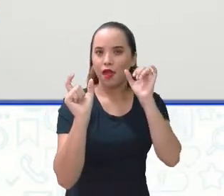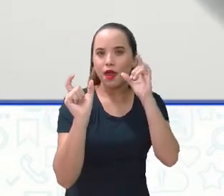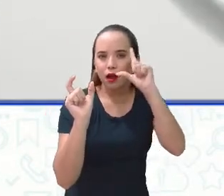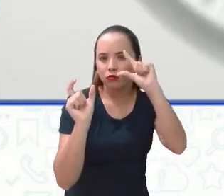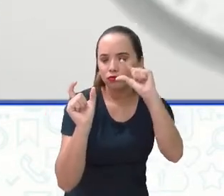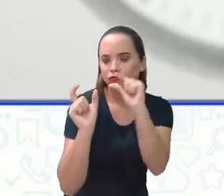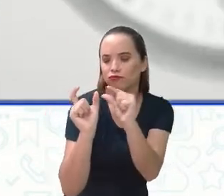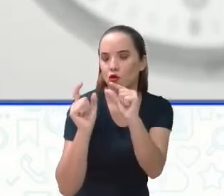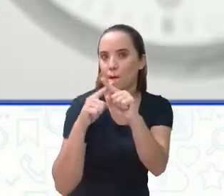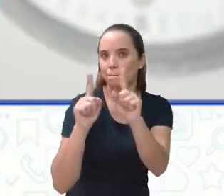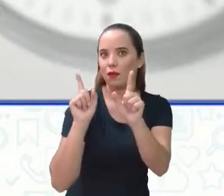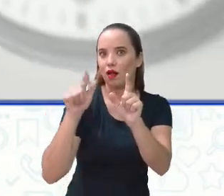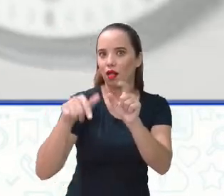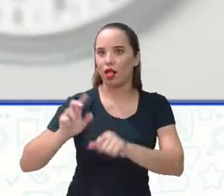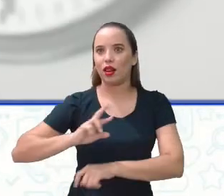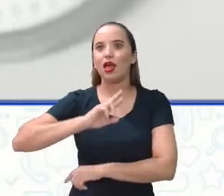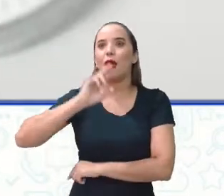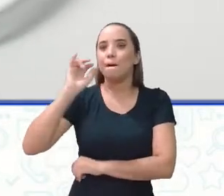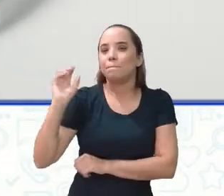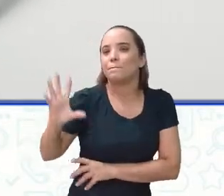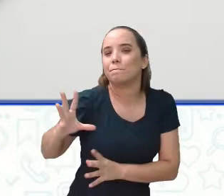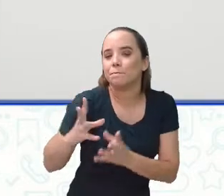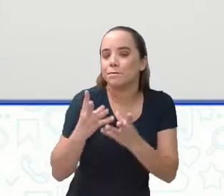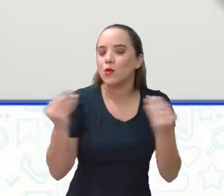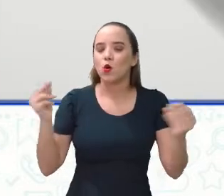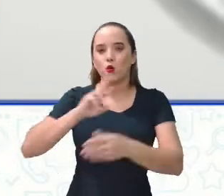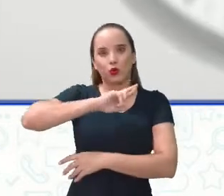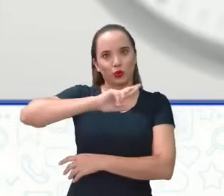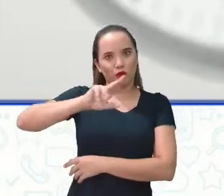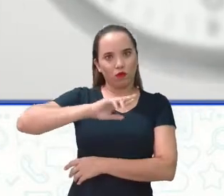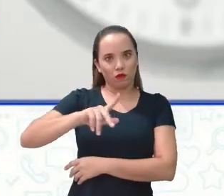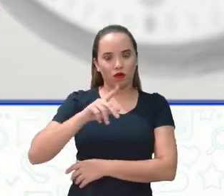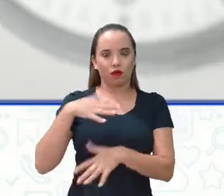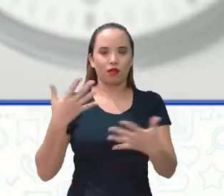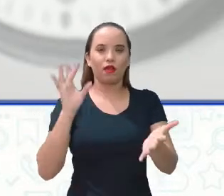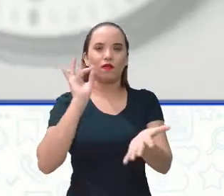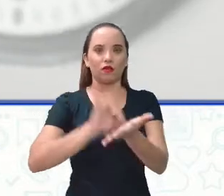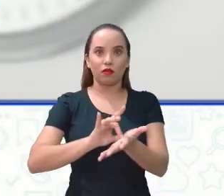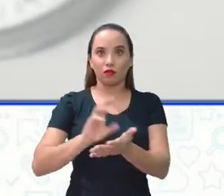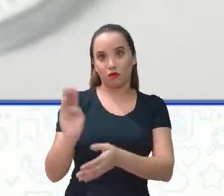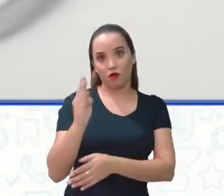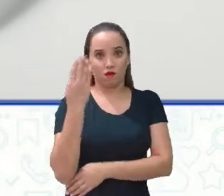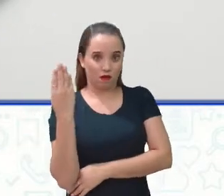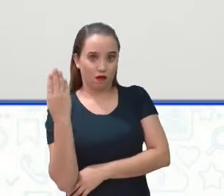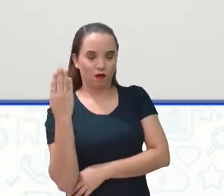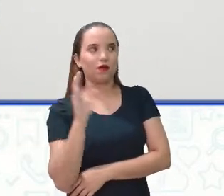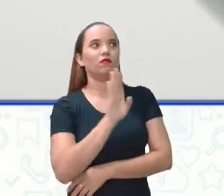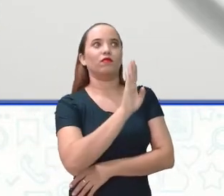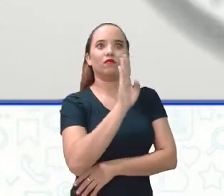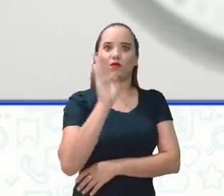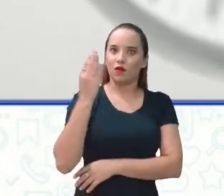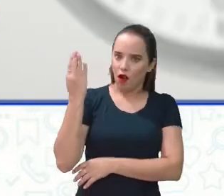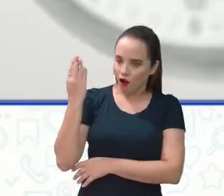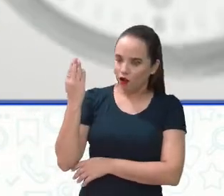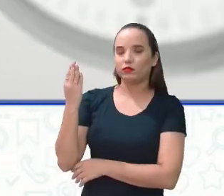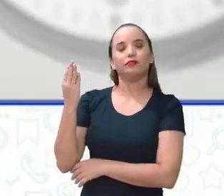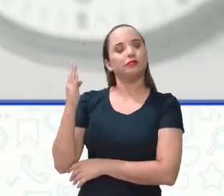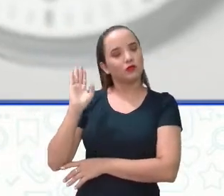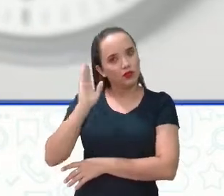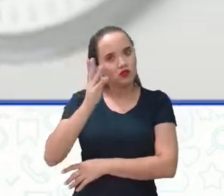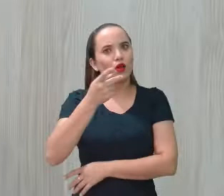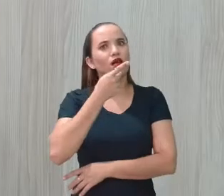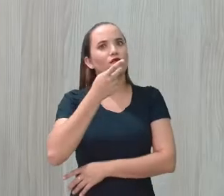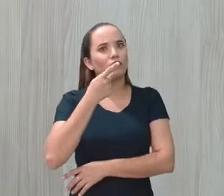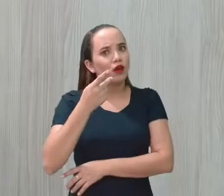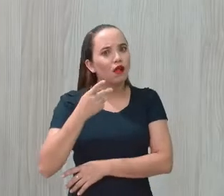a diferença. E aí, Camille, o que é isso? Verdade ou falso? Falso. Como a gente já havia dito, é